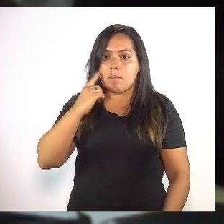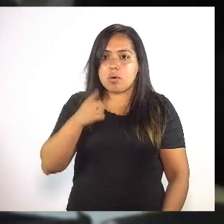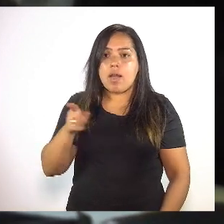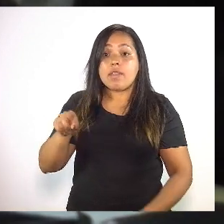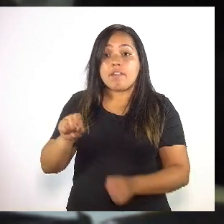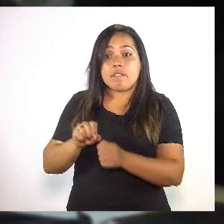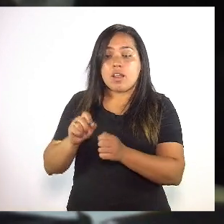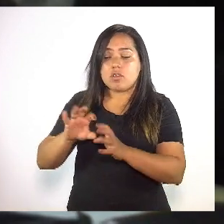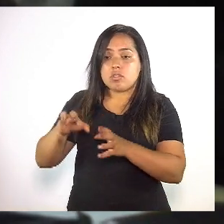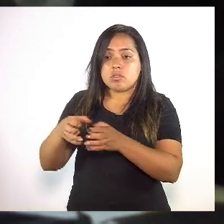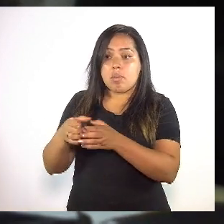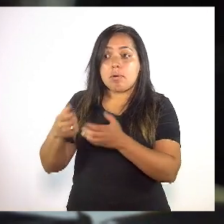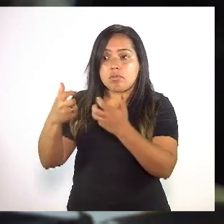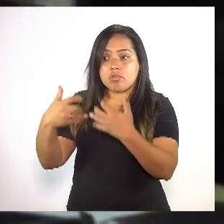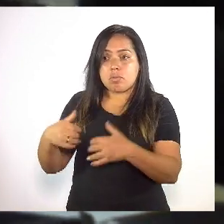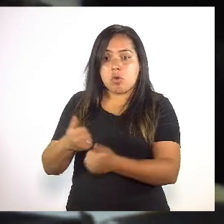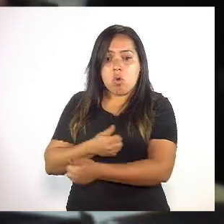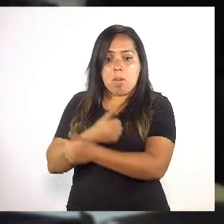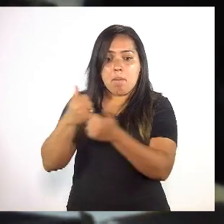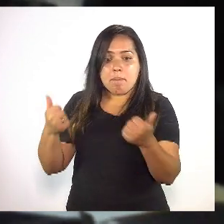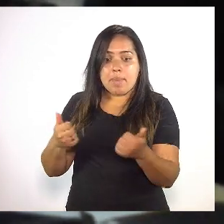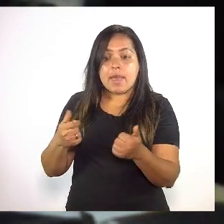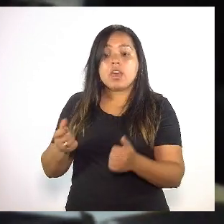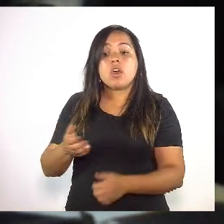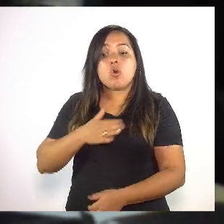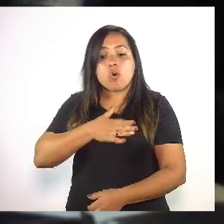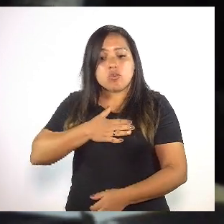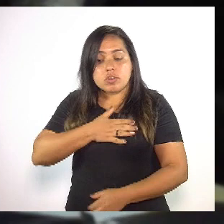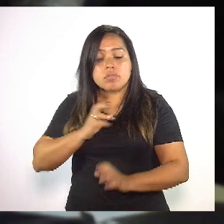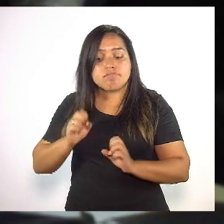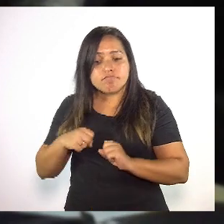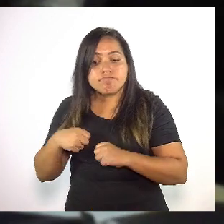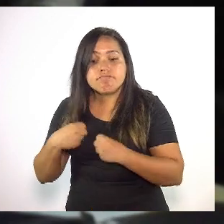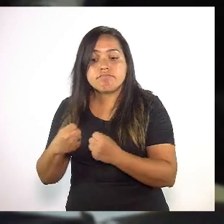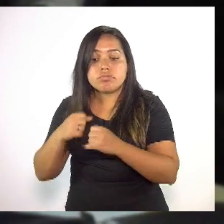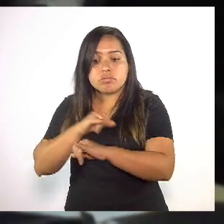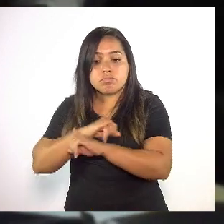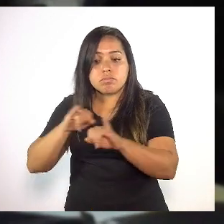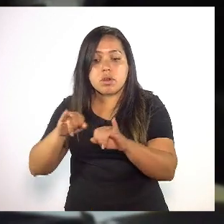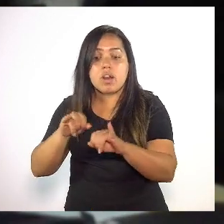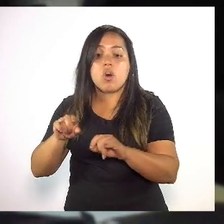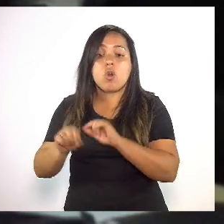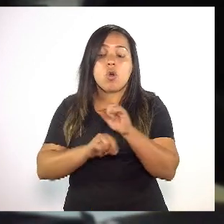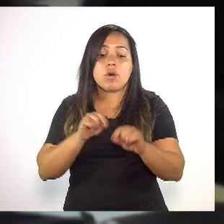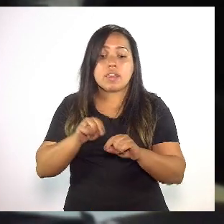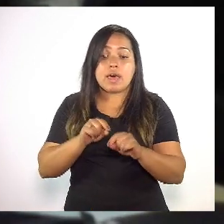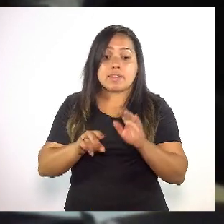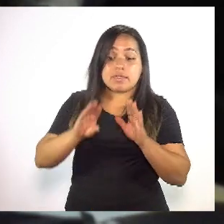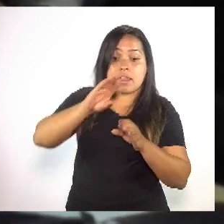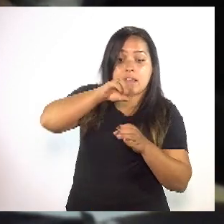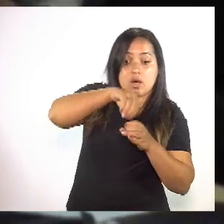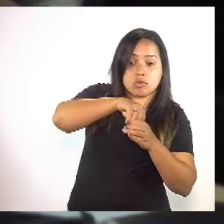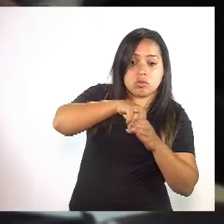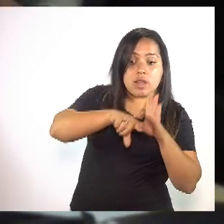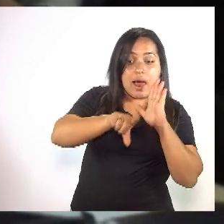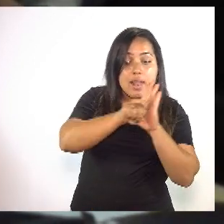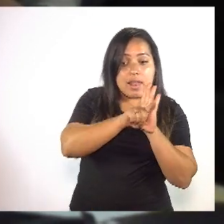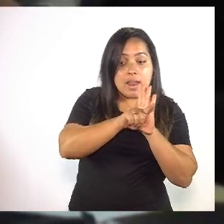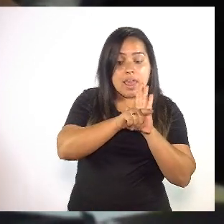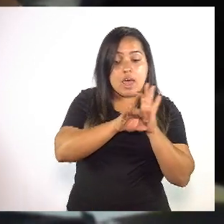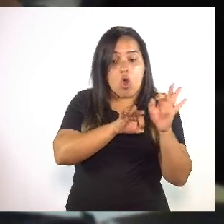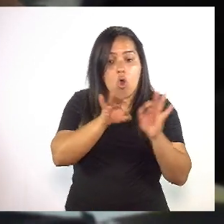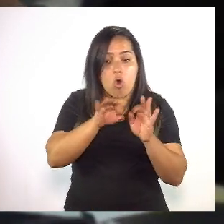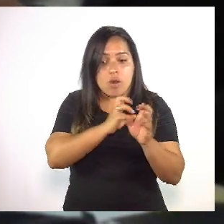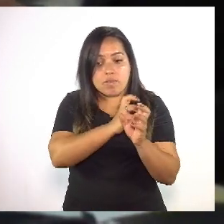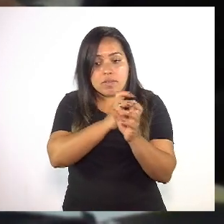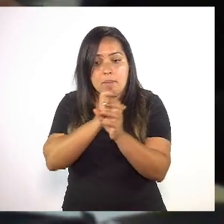aí com muita propriedade. Gostei de reforçar a posição que ele colocou, considerando que na própria lei orçamentária aprovada para